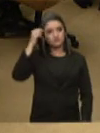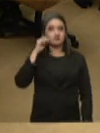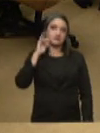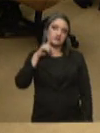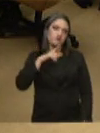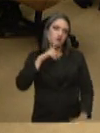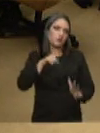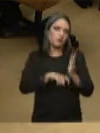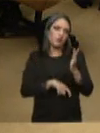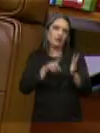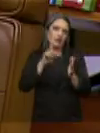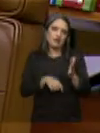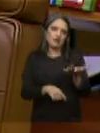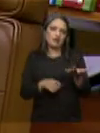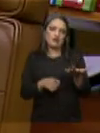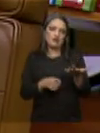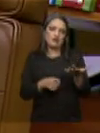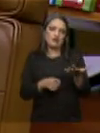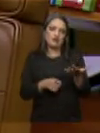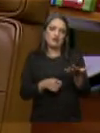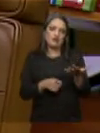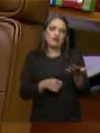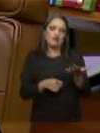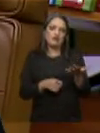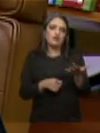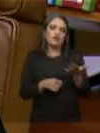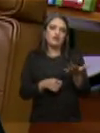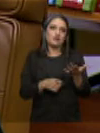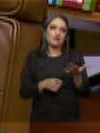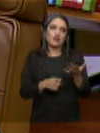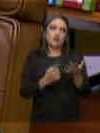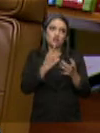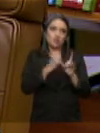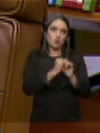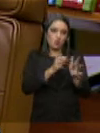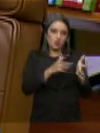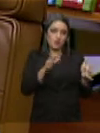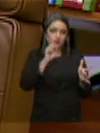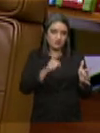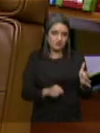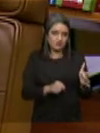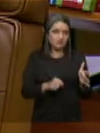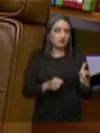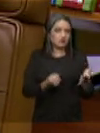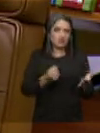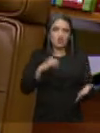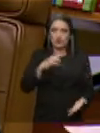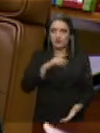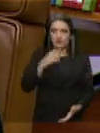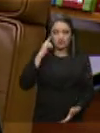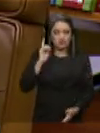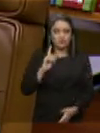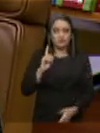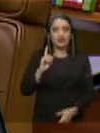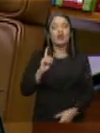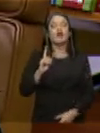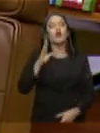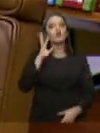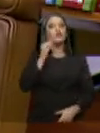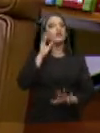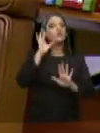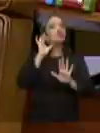o resultado, não quero reabrir a discussão, mas só para esclarecer, nós não estamos decidindo só esse caso concreto. É isso. Nós estamos decidindo... Para quem tiver um